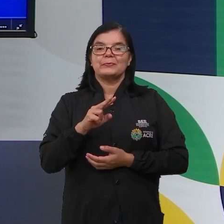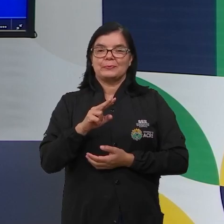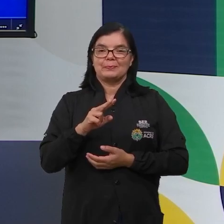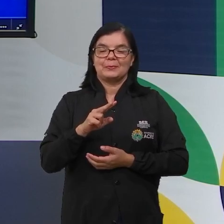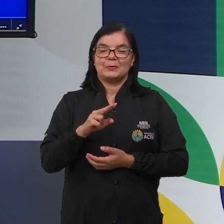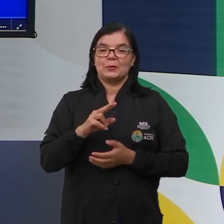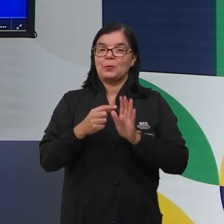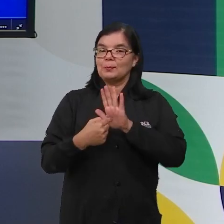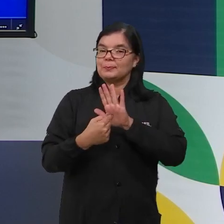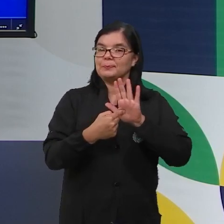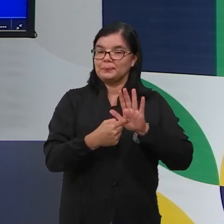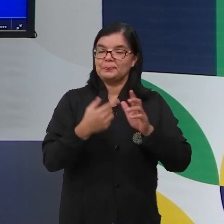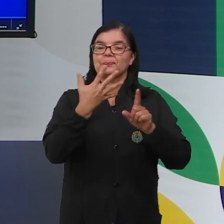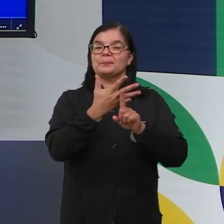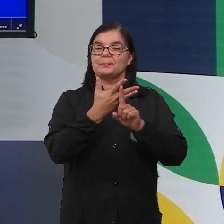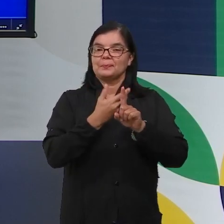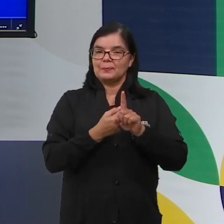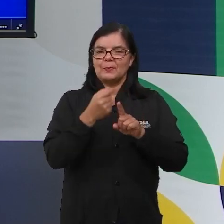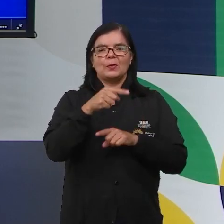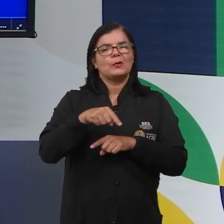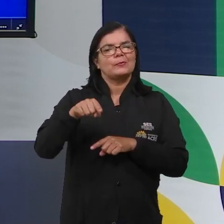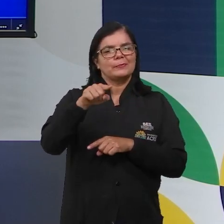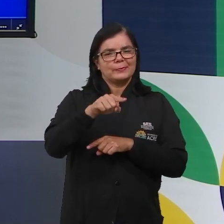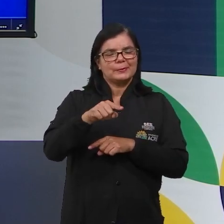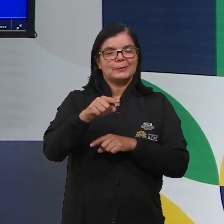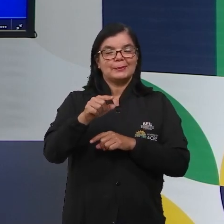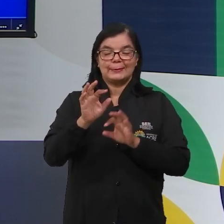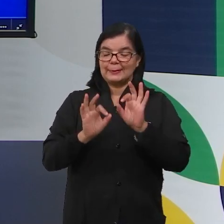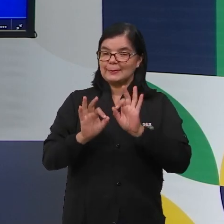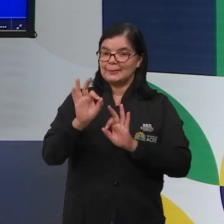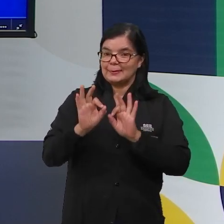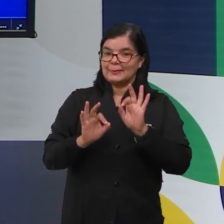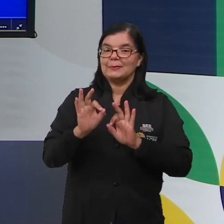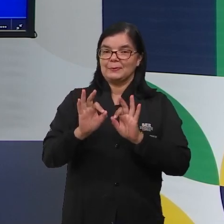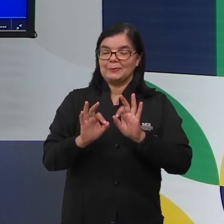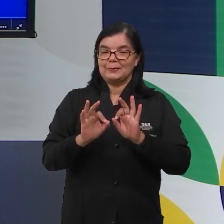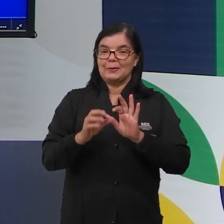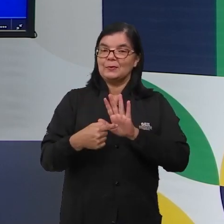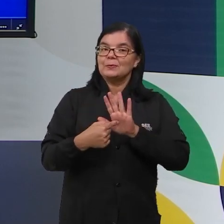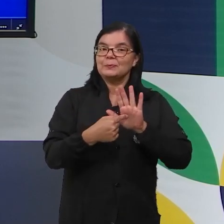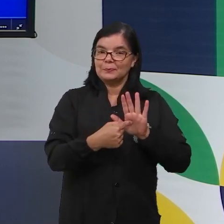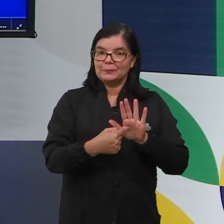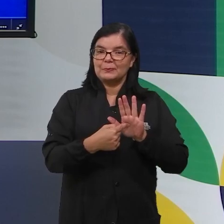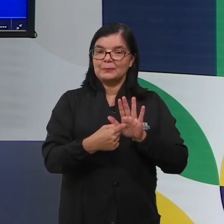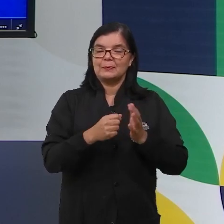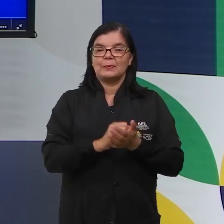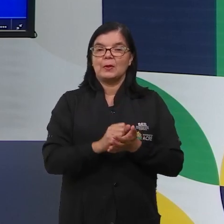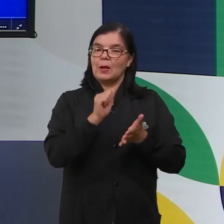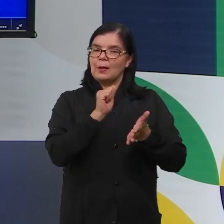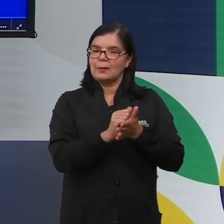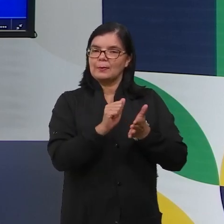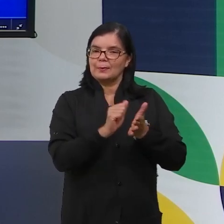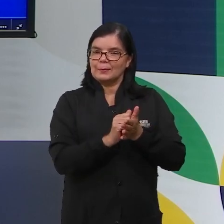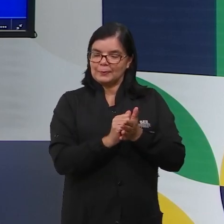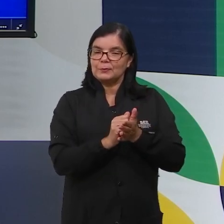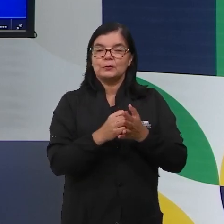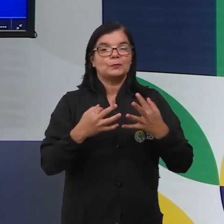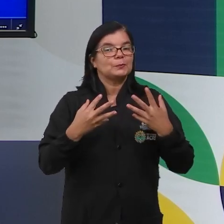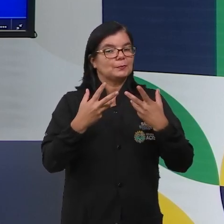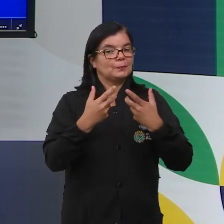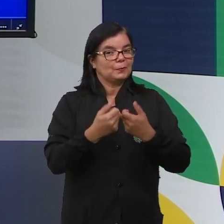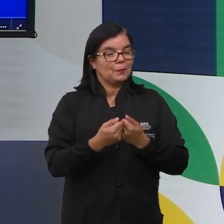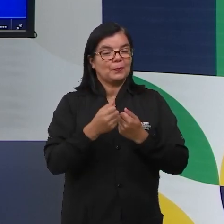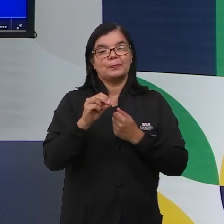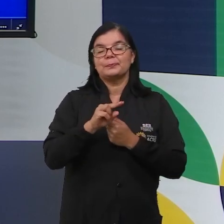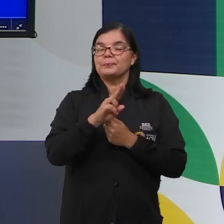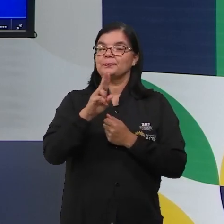uma exposição artística. Você que está se preparando para uma exposição, anota aí no seu caderninho tudo,